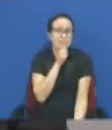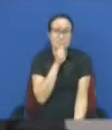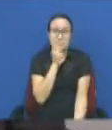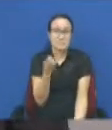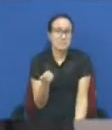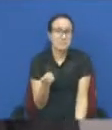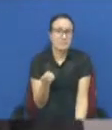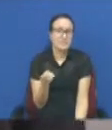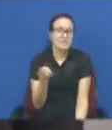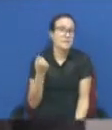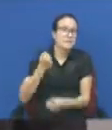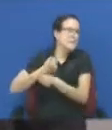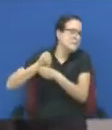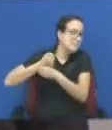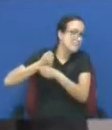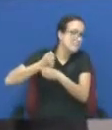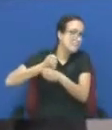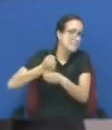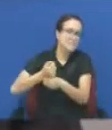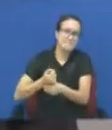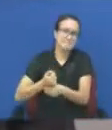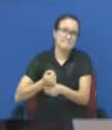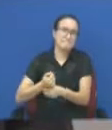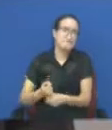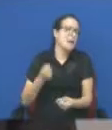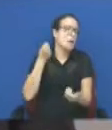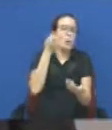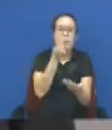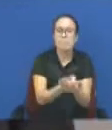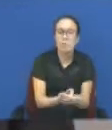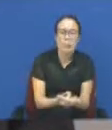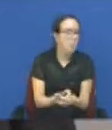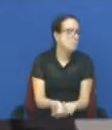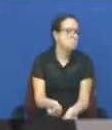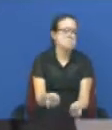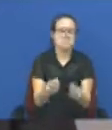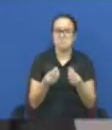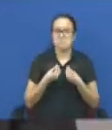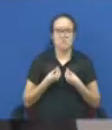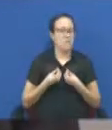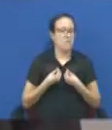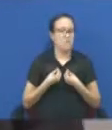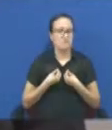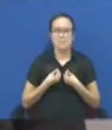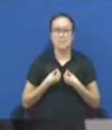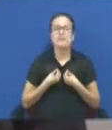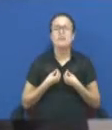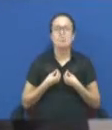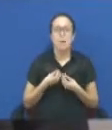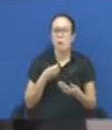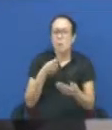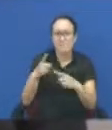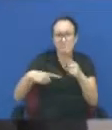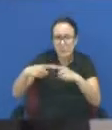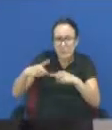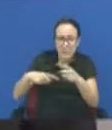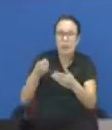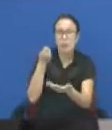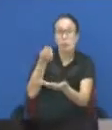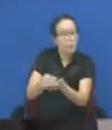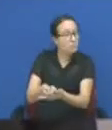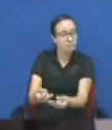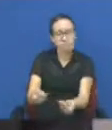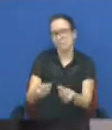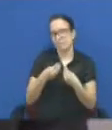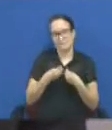credores. Se o cara comprou um parafuso e não recebeu, ou vendeu um parafuso, aliás, era um credor que vendeu um parafuso para